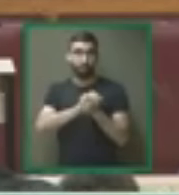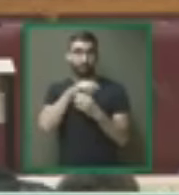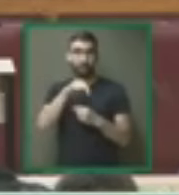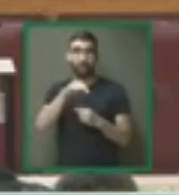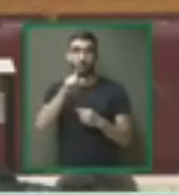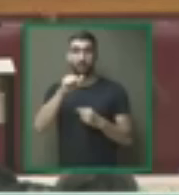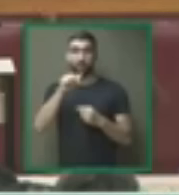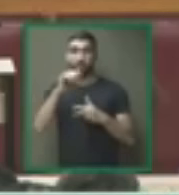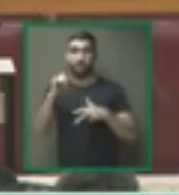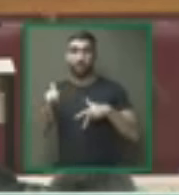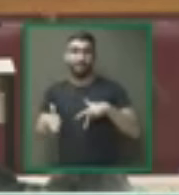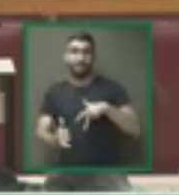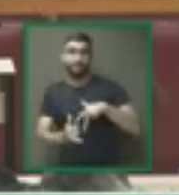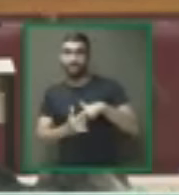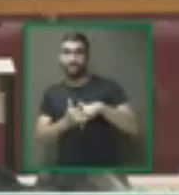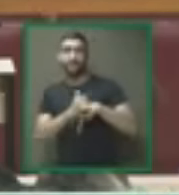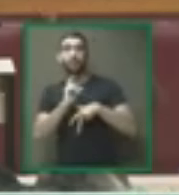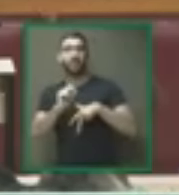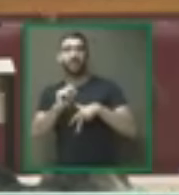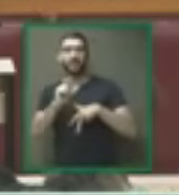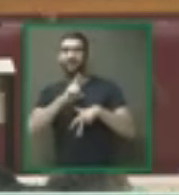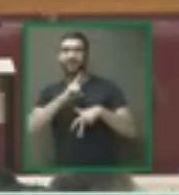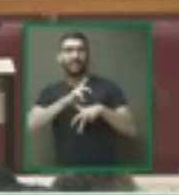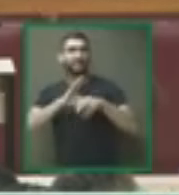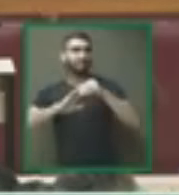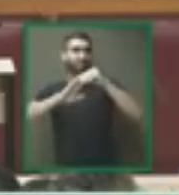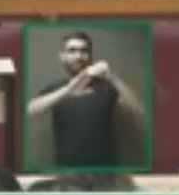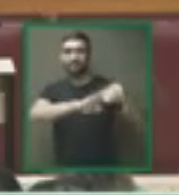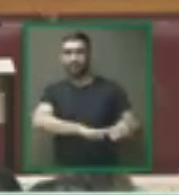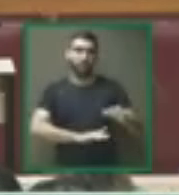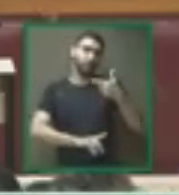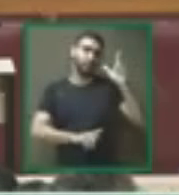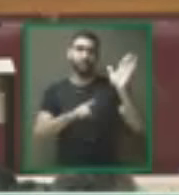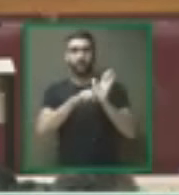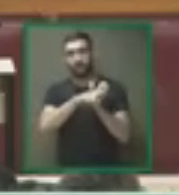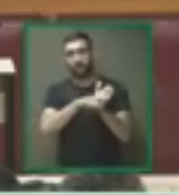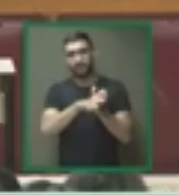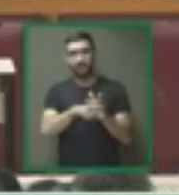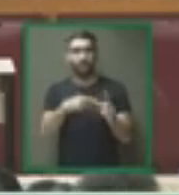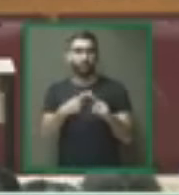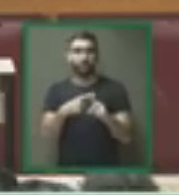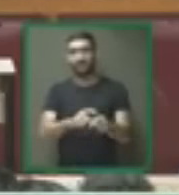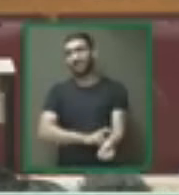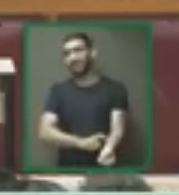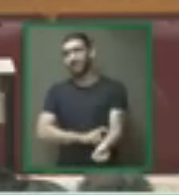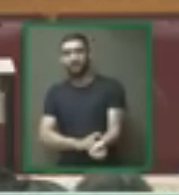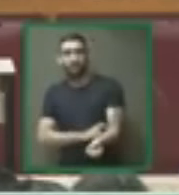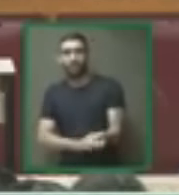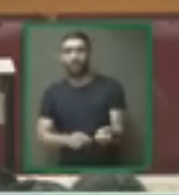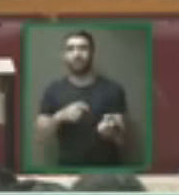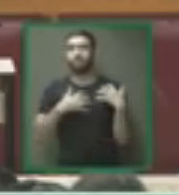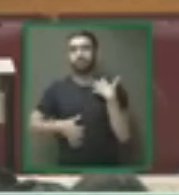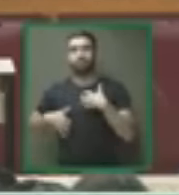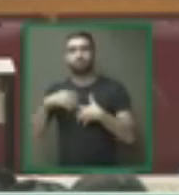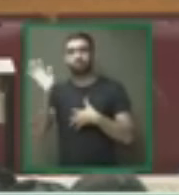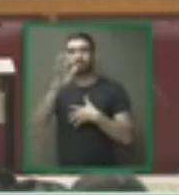foi vítima de profunda humilhação na outra audiência. Ela ficou super nervosa, passou mal,